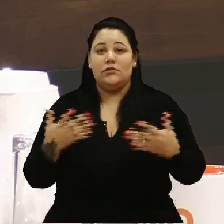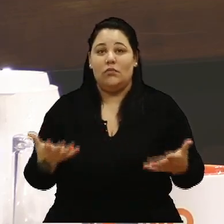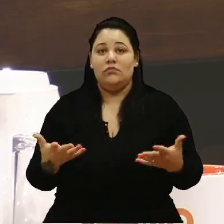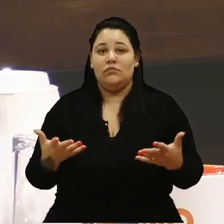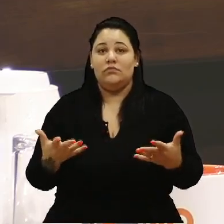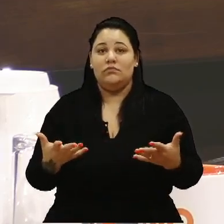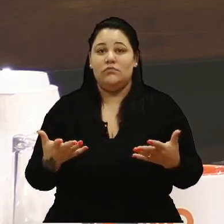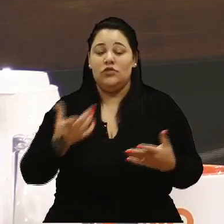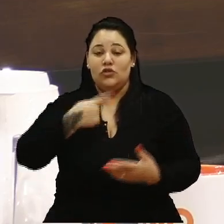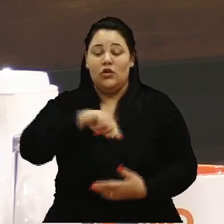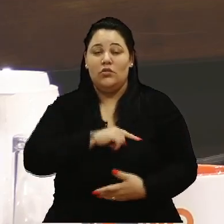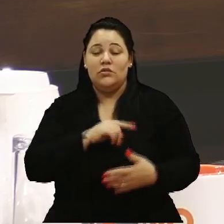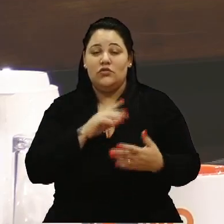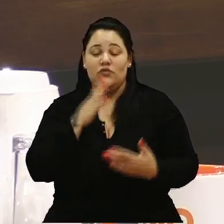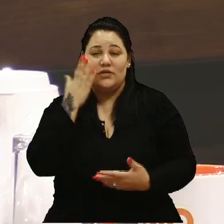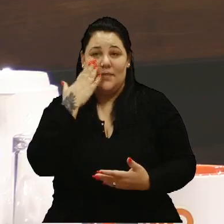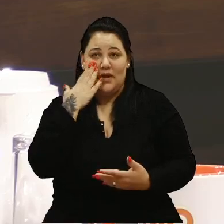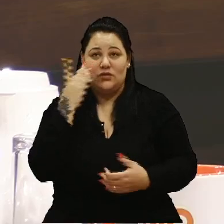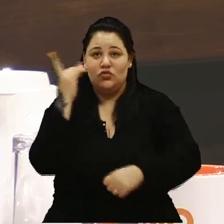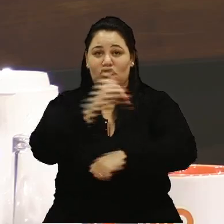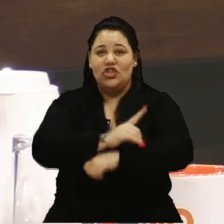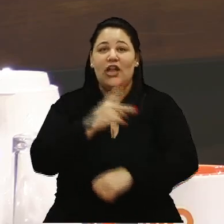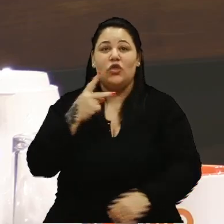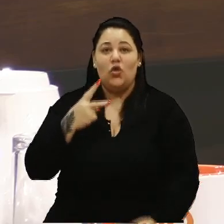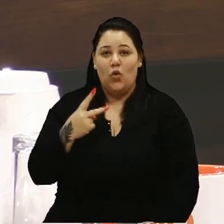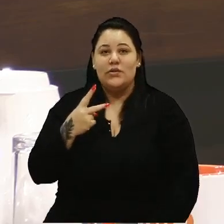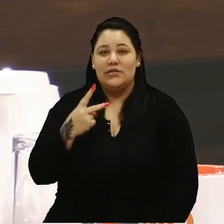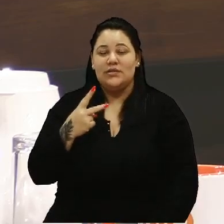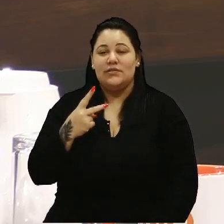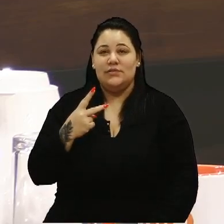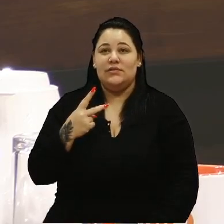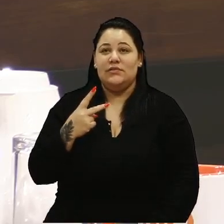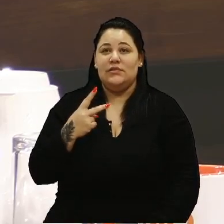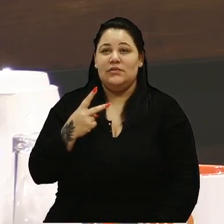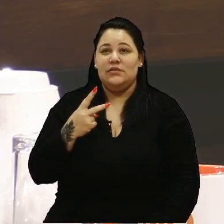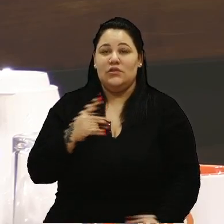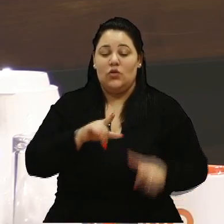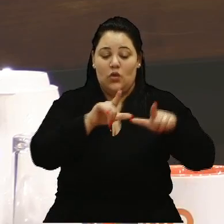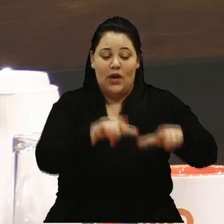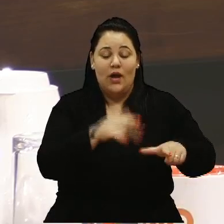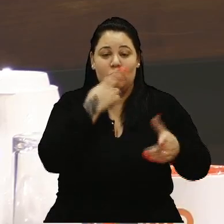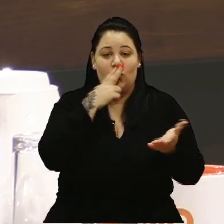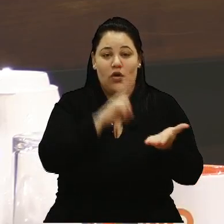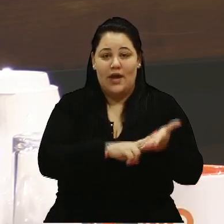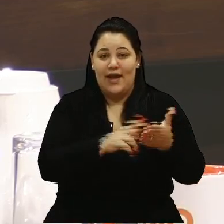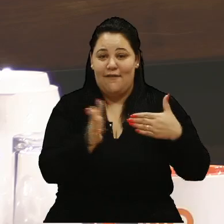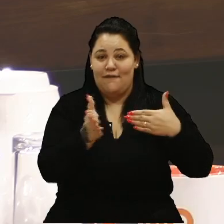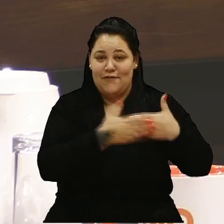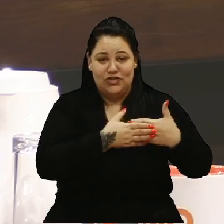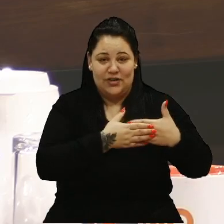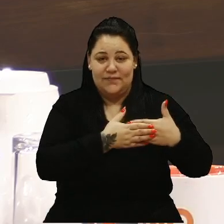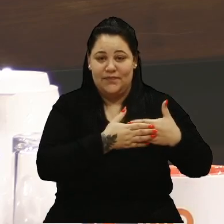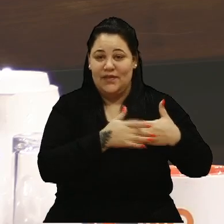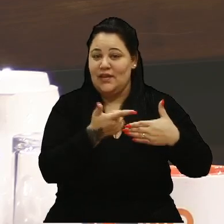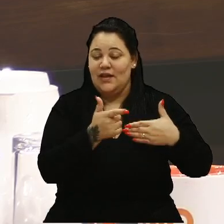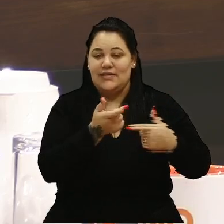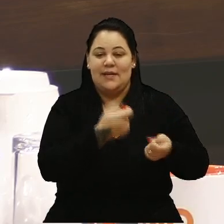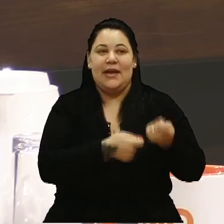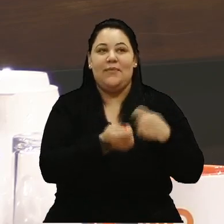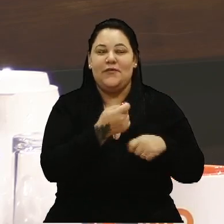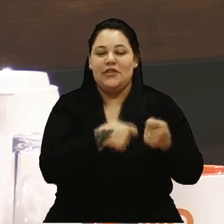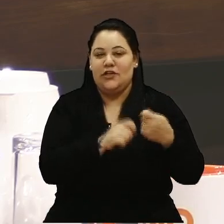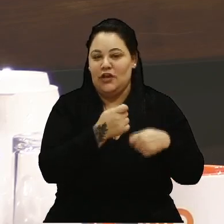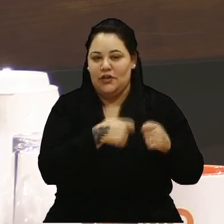ficou sabendo no dia 2, que a agência do Correio ia fechar, não tem negociação, não